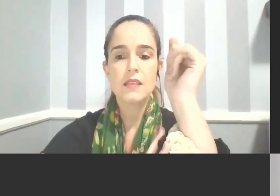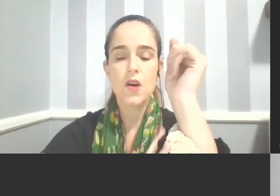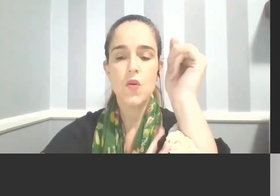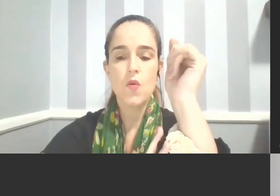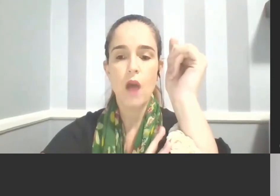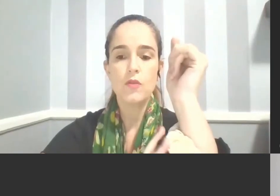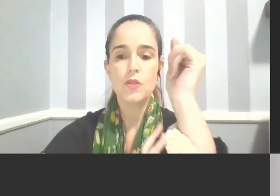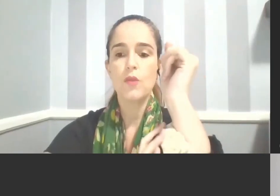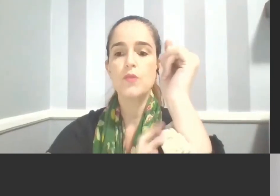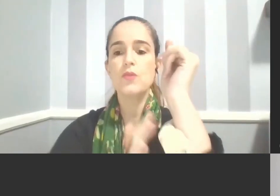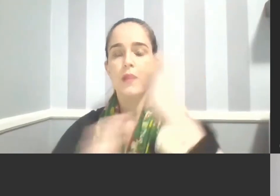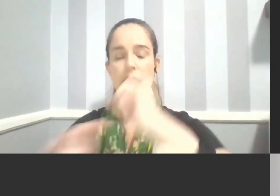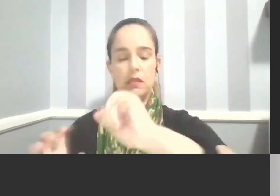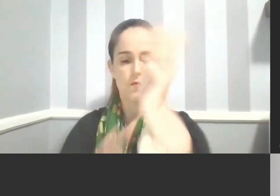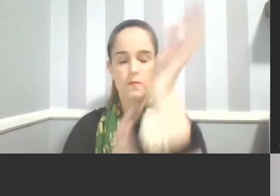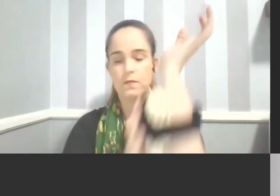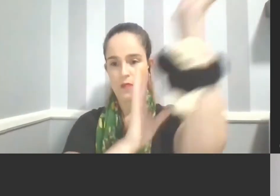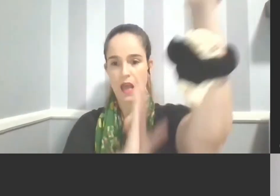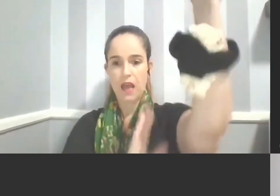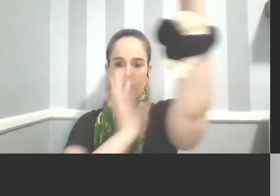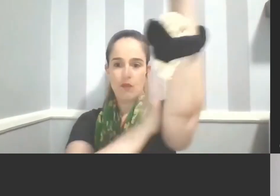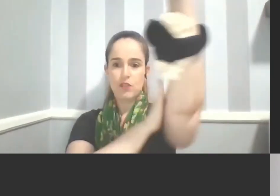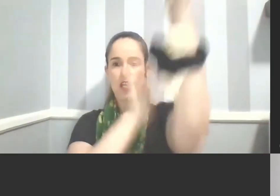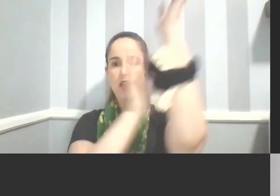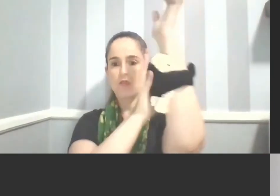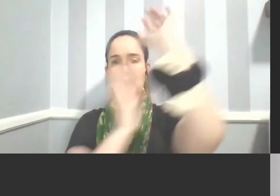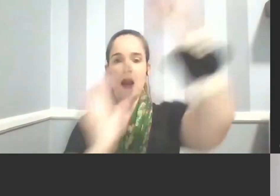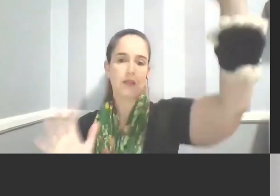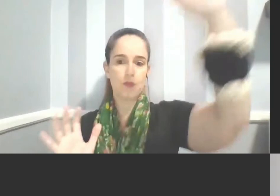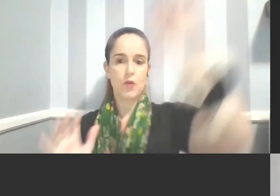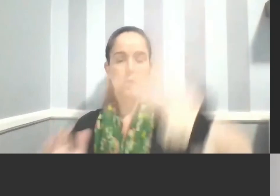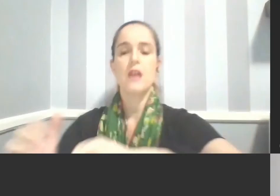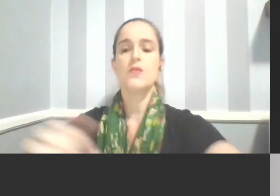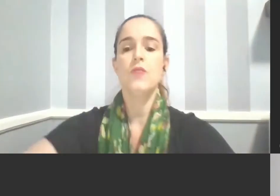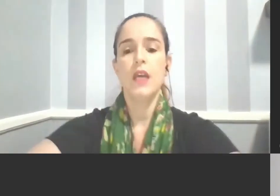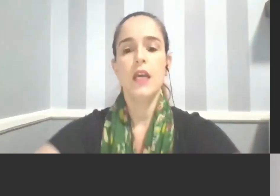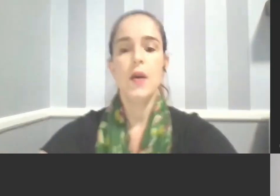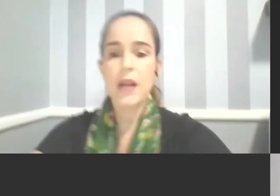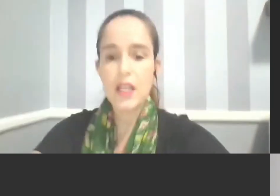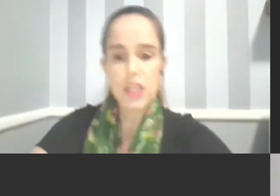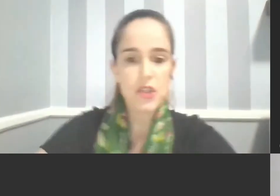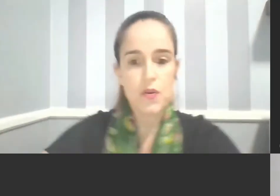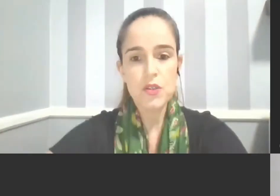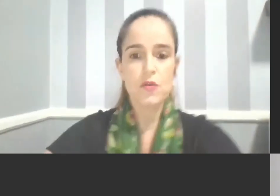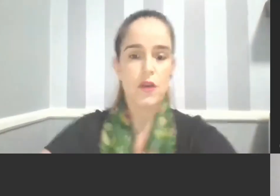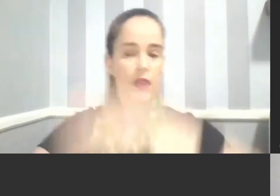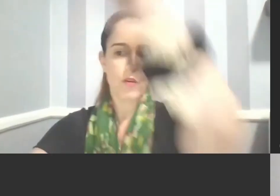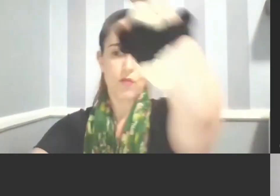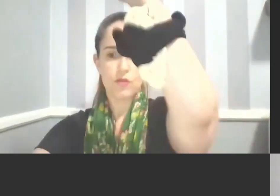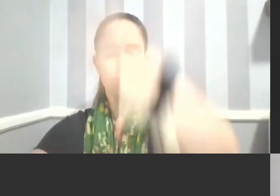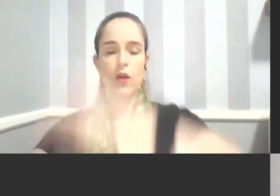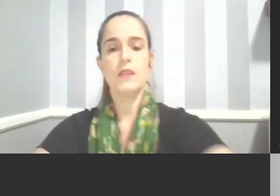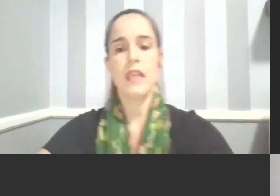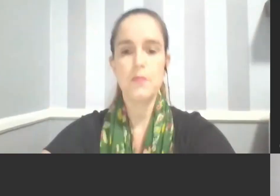em relação aos pontos de pressão, tá? Então, eu vou deixar isso aqui amarrado no meu braço para a gente